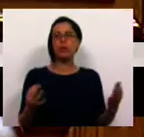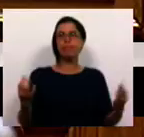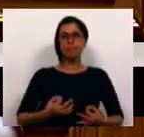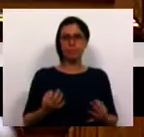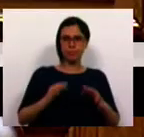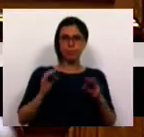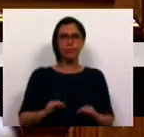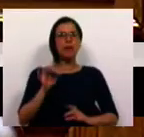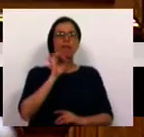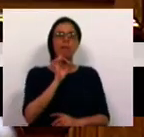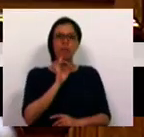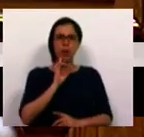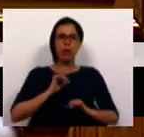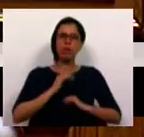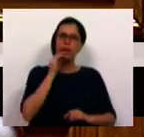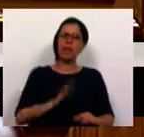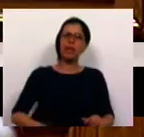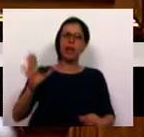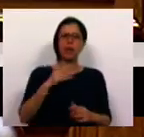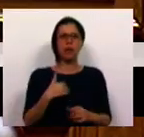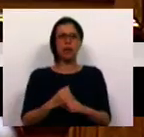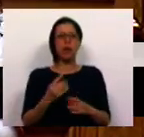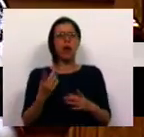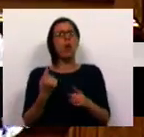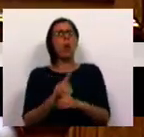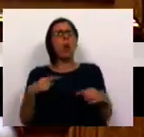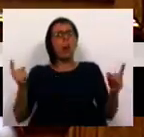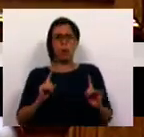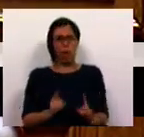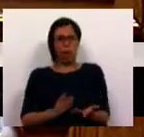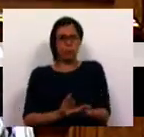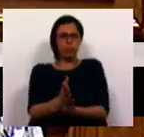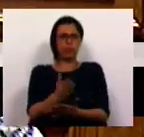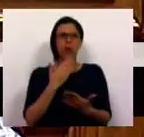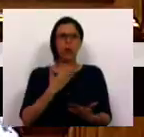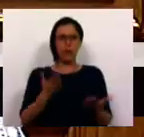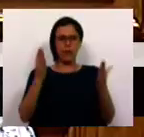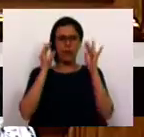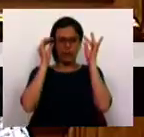efetivamente, da valorização do nosso território. Não temos feito, de resto, outra coisa. Muito obrigada.